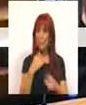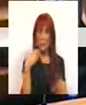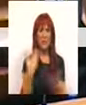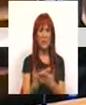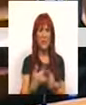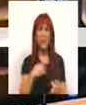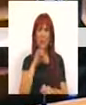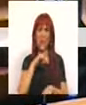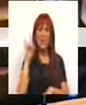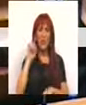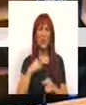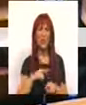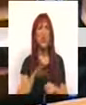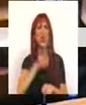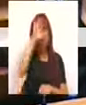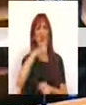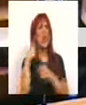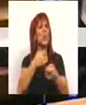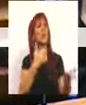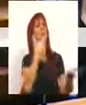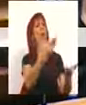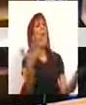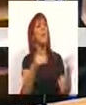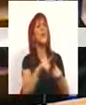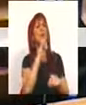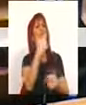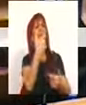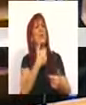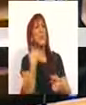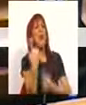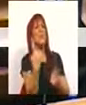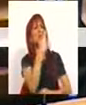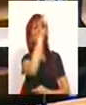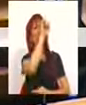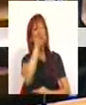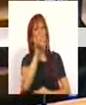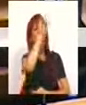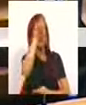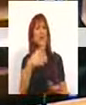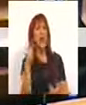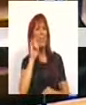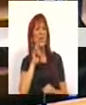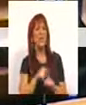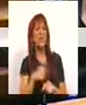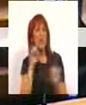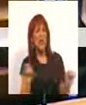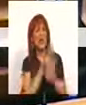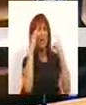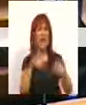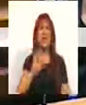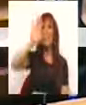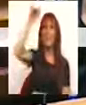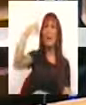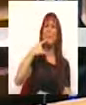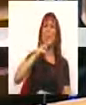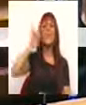solicitadas, se calhar seria importante pedir ao Sr. Ministro da Agricultura para que pudesse responder algumas questões que aqui são importantes de elucidar. A primeira